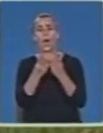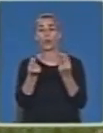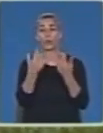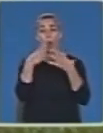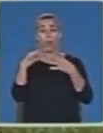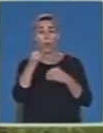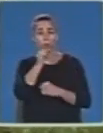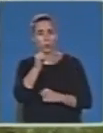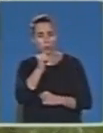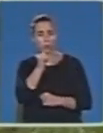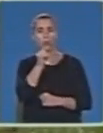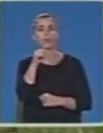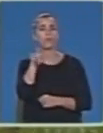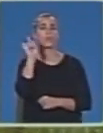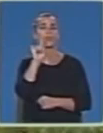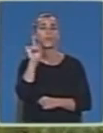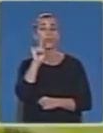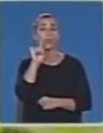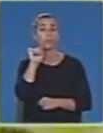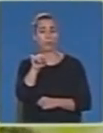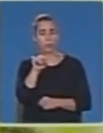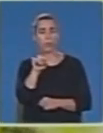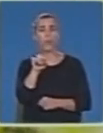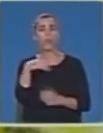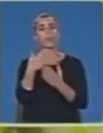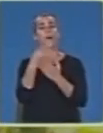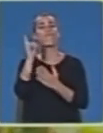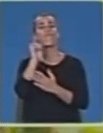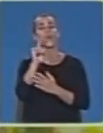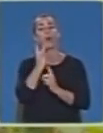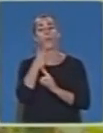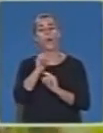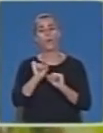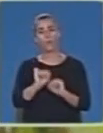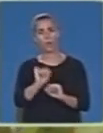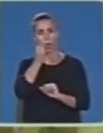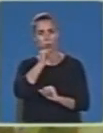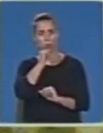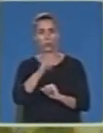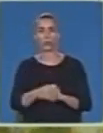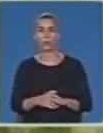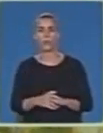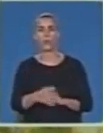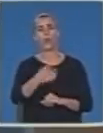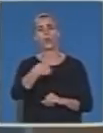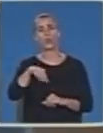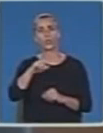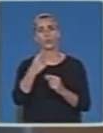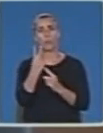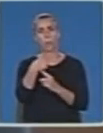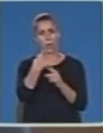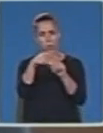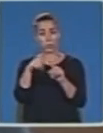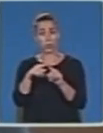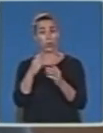naturais dos Açores e seria importante, neste aspecto, valorizar mais as plantas endémicas. Nós temos espécies que só existem